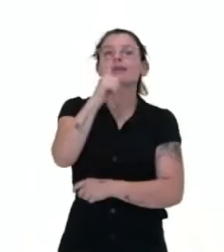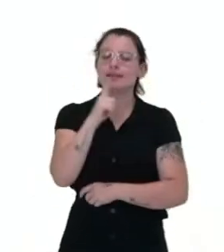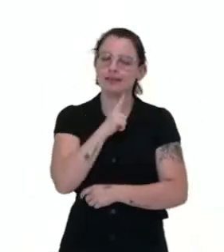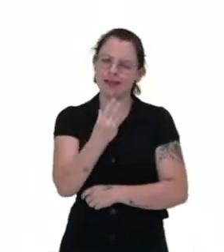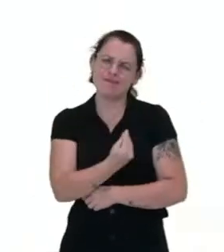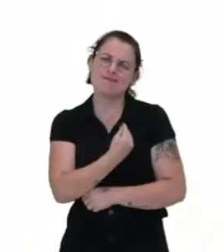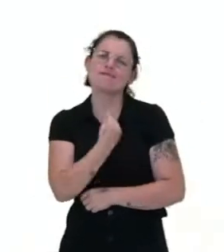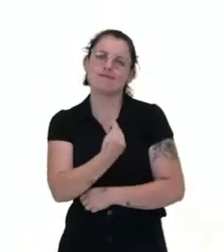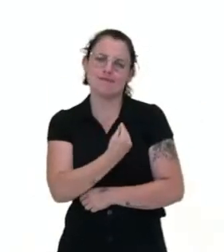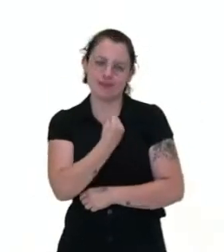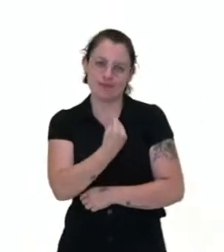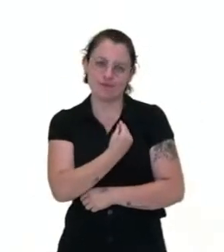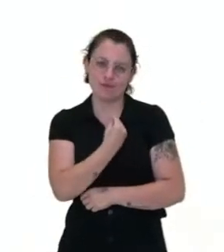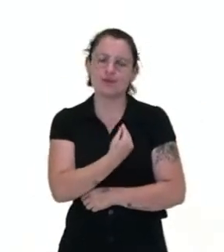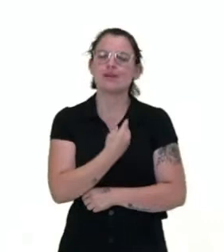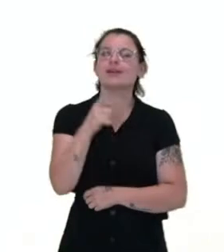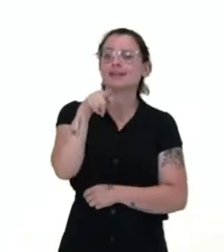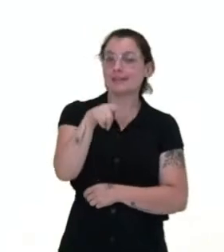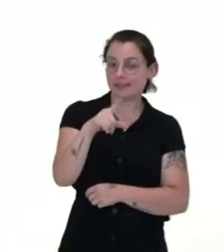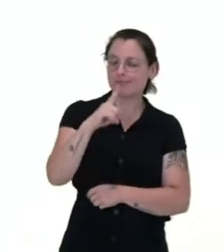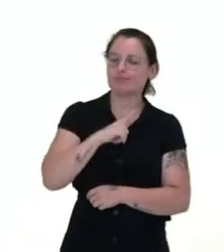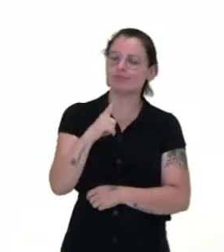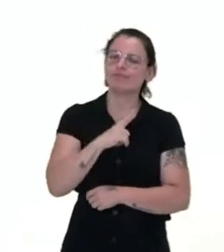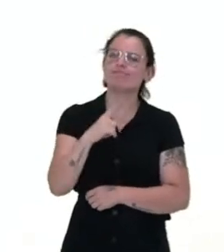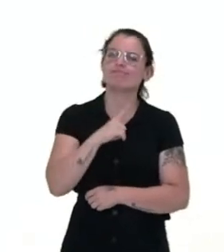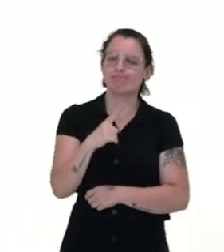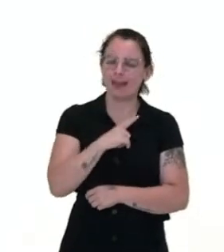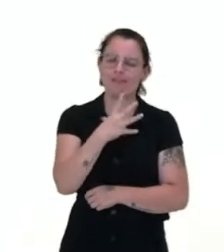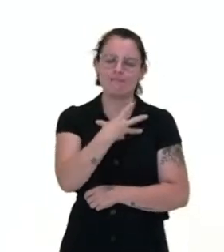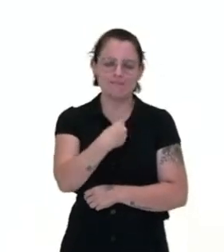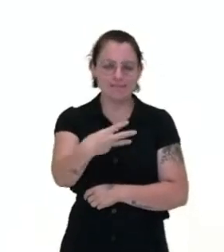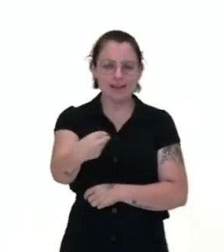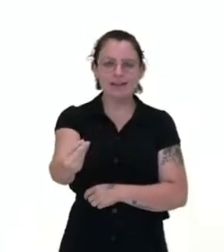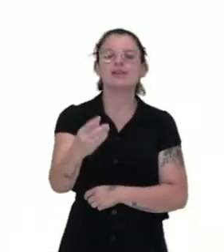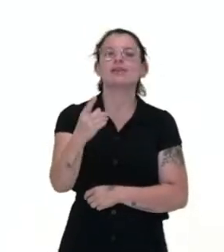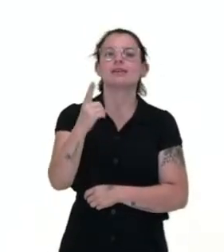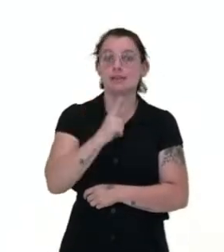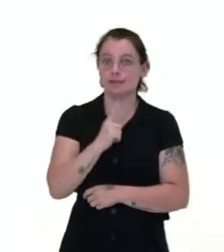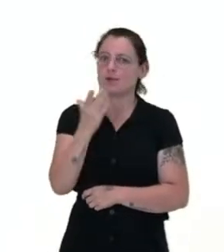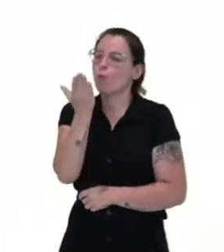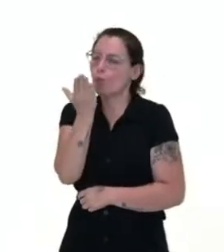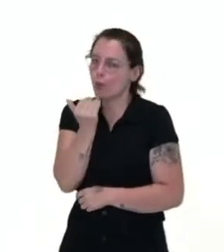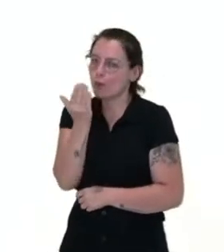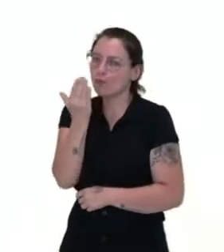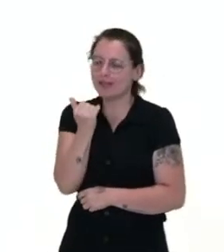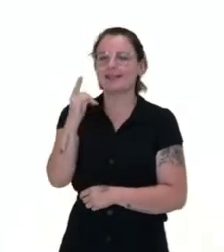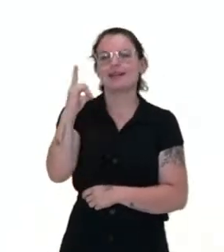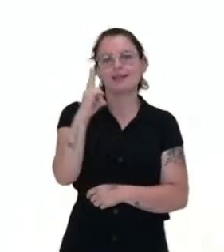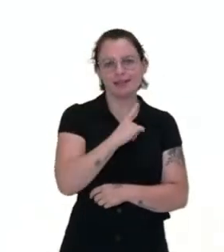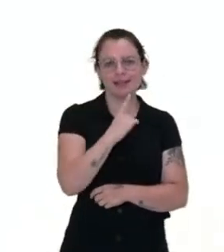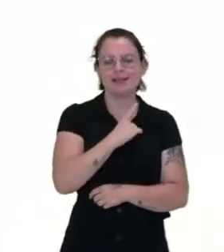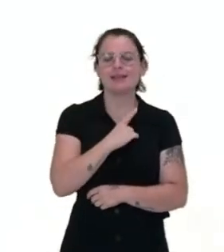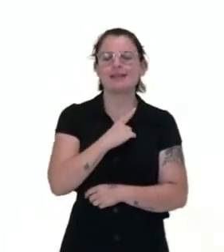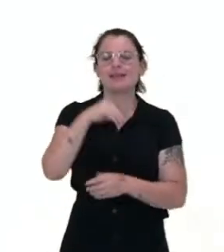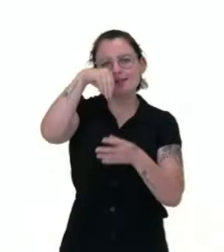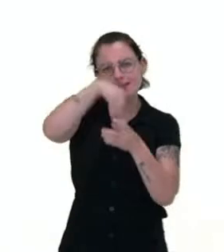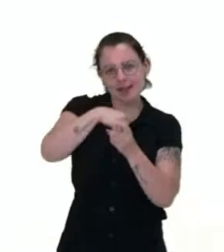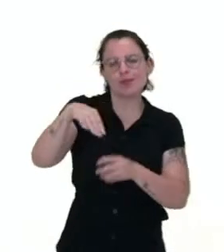respira, ele se reproduz, ele come, interage com o ambiente. Então, ele é um componente